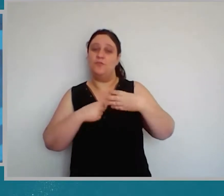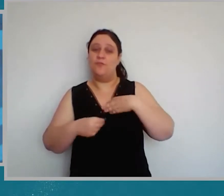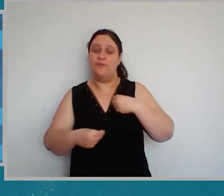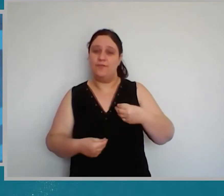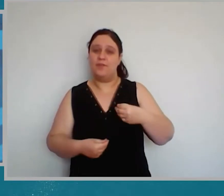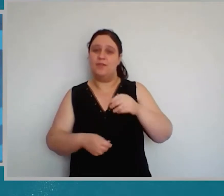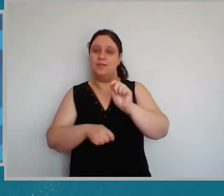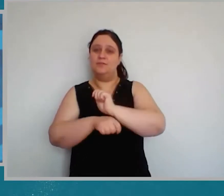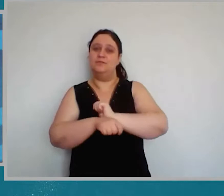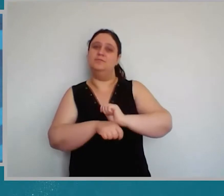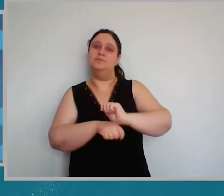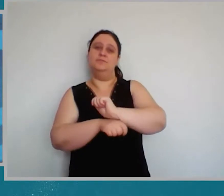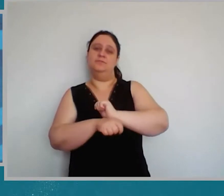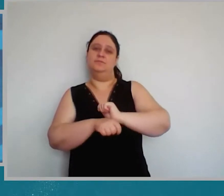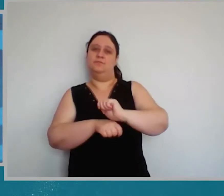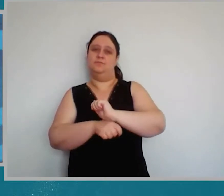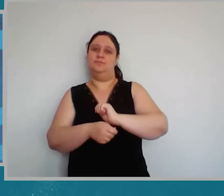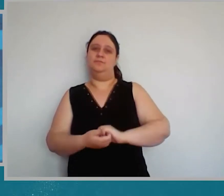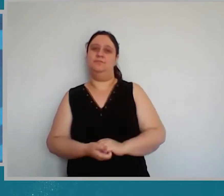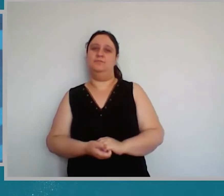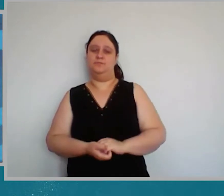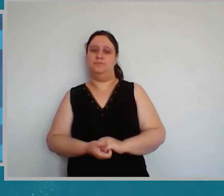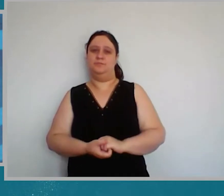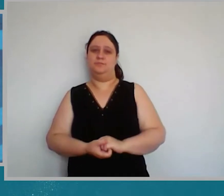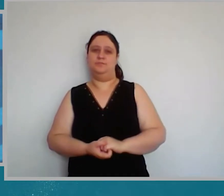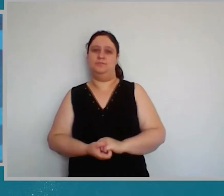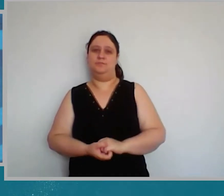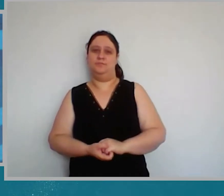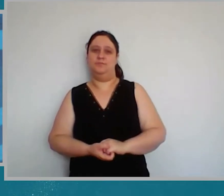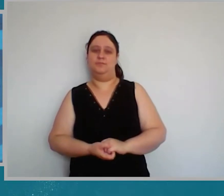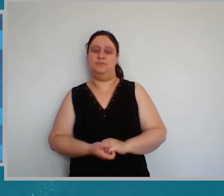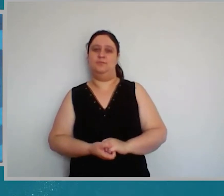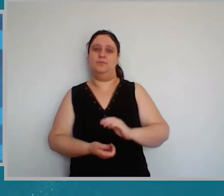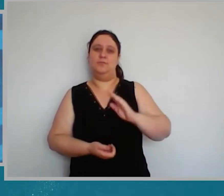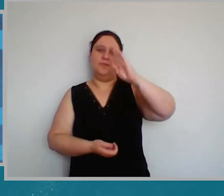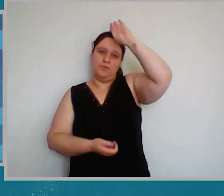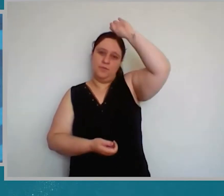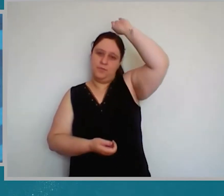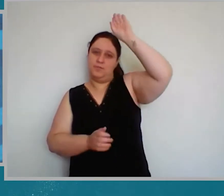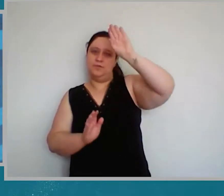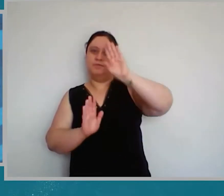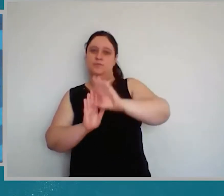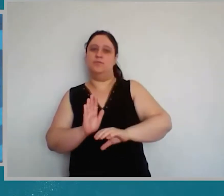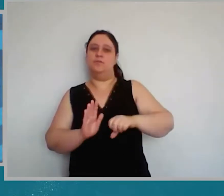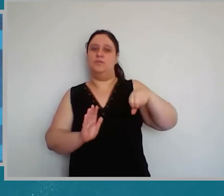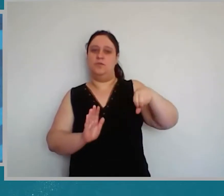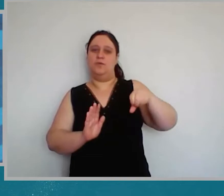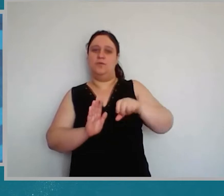estão aqui em Romanos 9, dá uma olhada em Romanos 9, versículo 6.